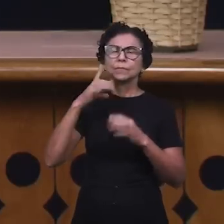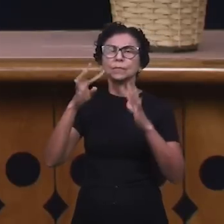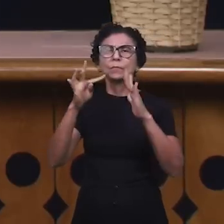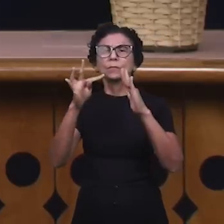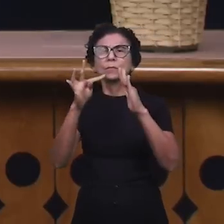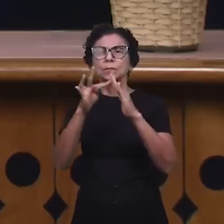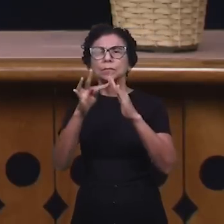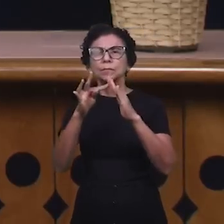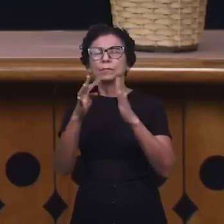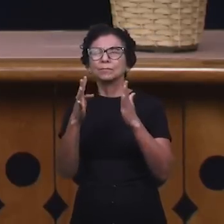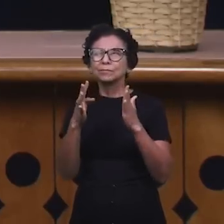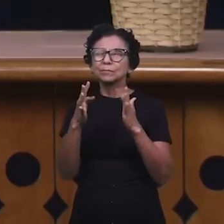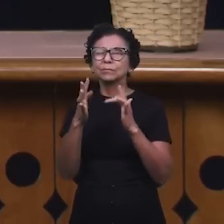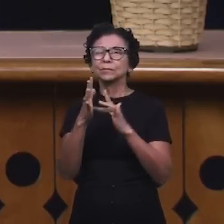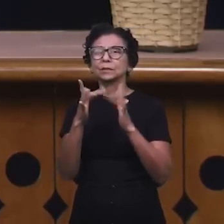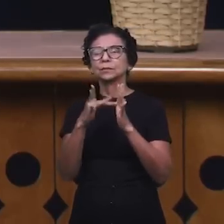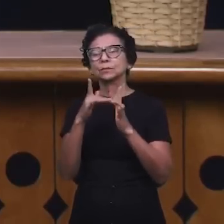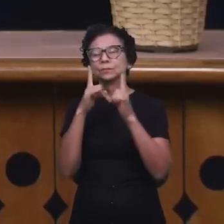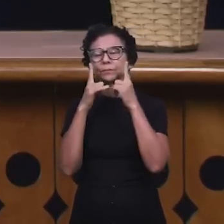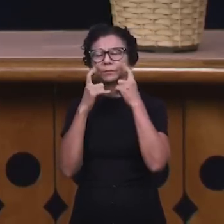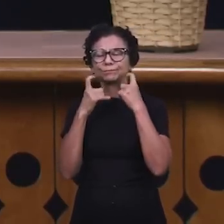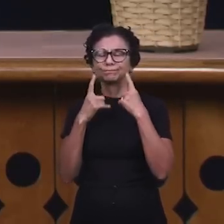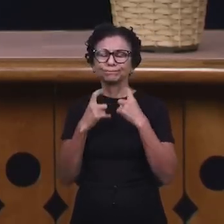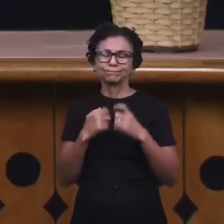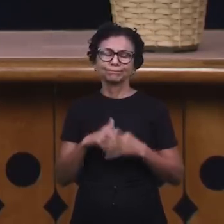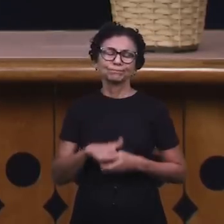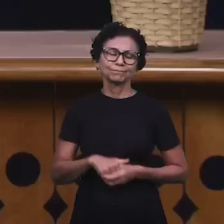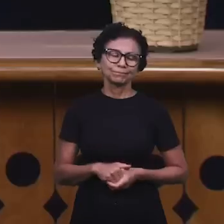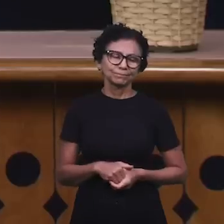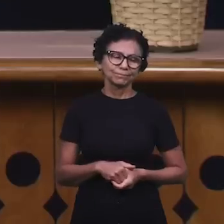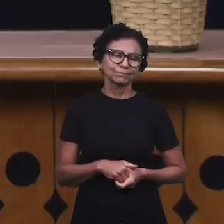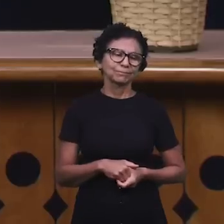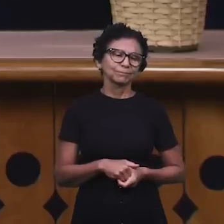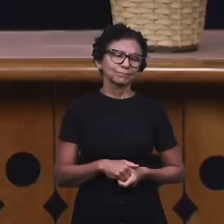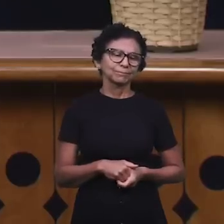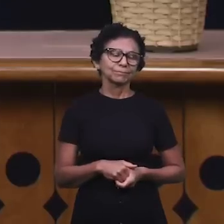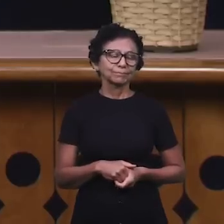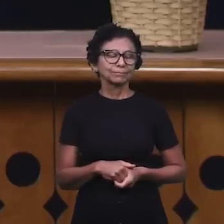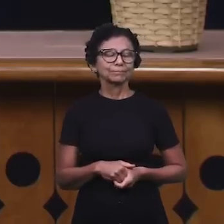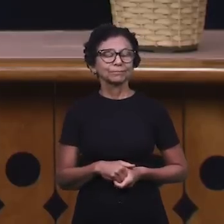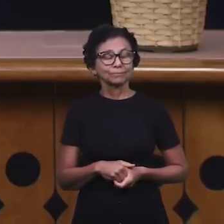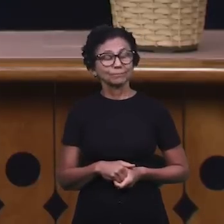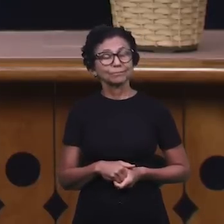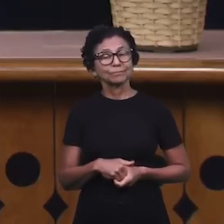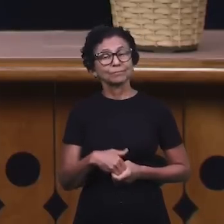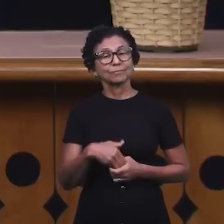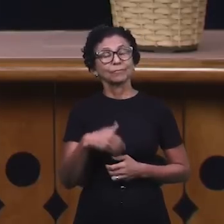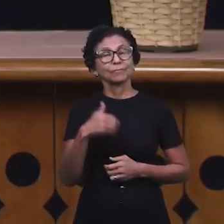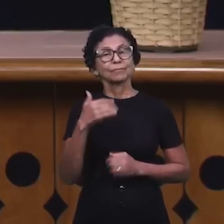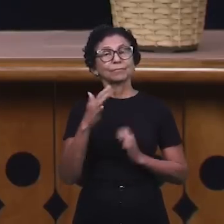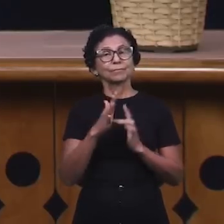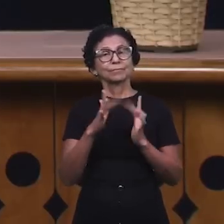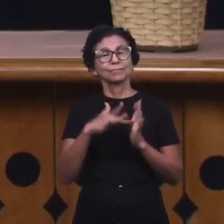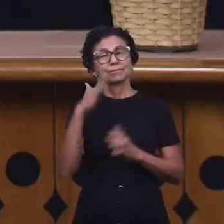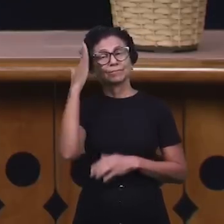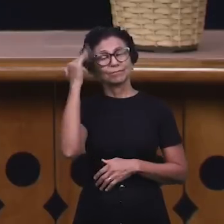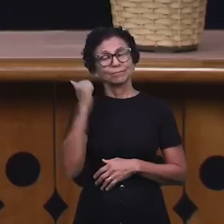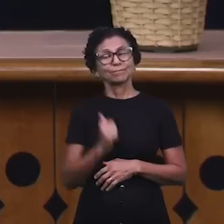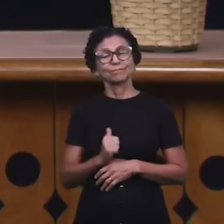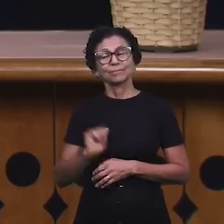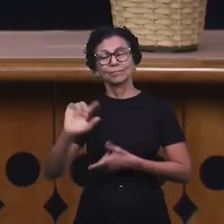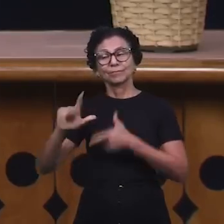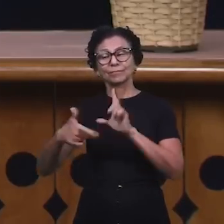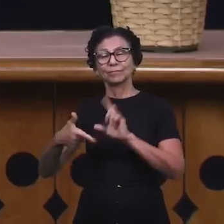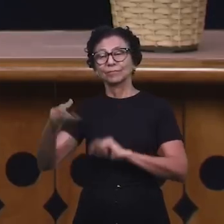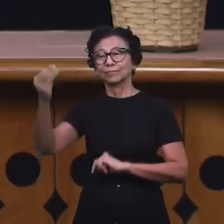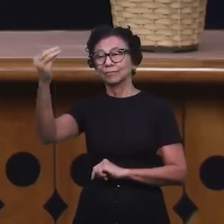porque ele sabia que ele veio para o seu povo Israel, mas Israel não iria aceitá-lo, não iria